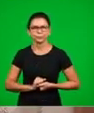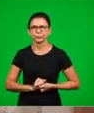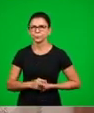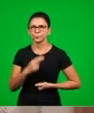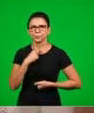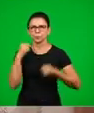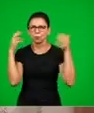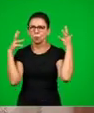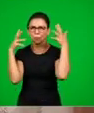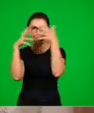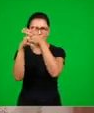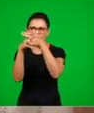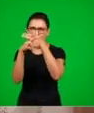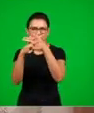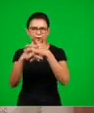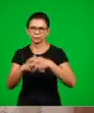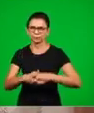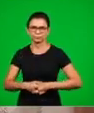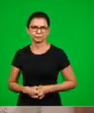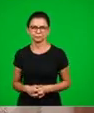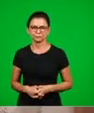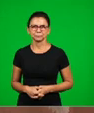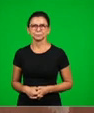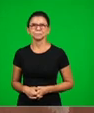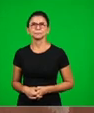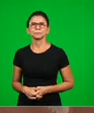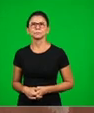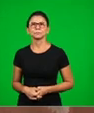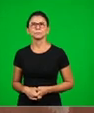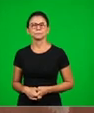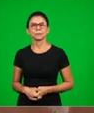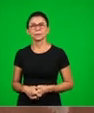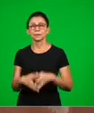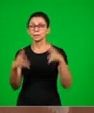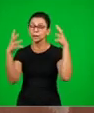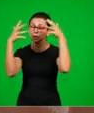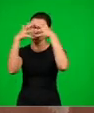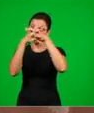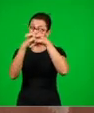está confuso horário, é uma coisa. Então, você está confundindo